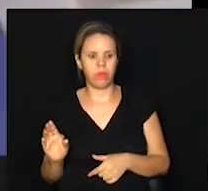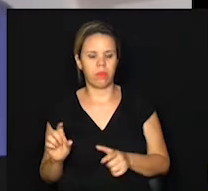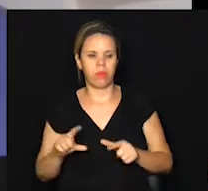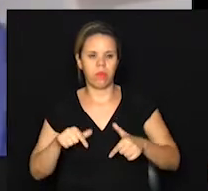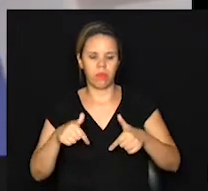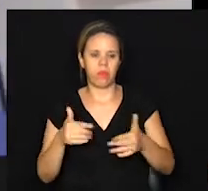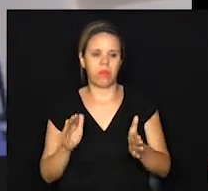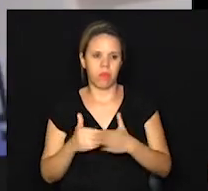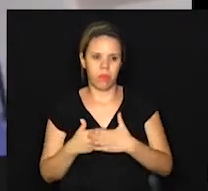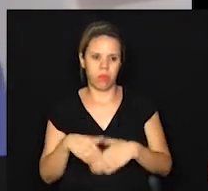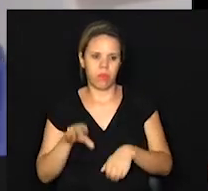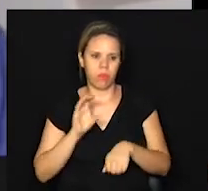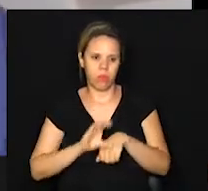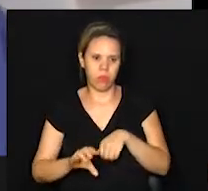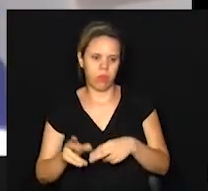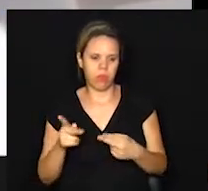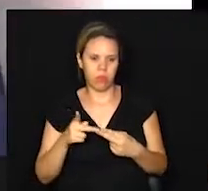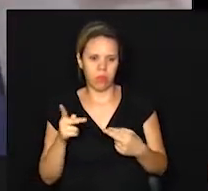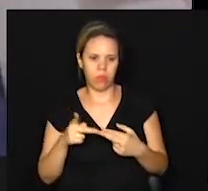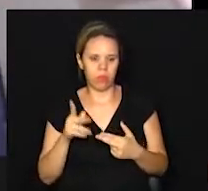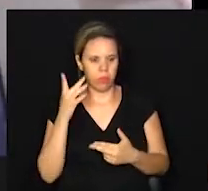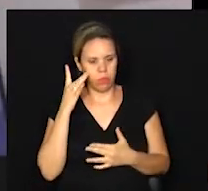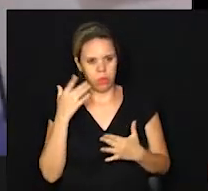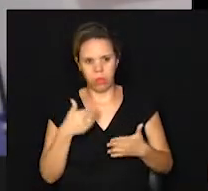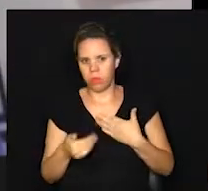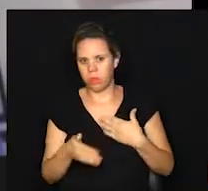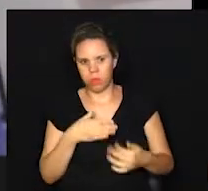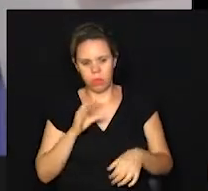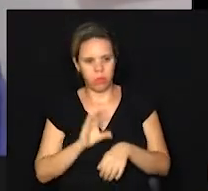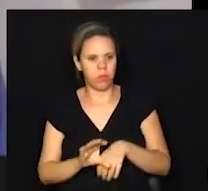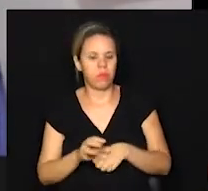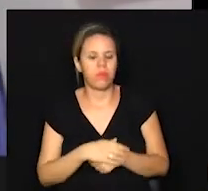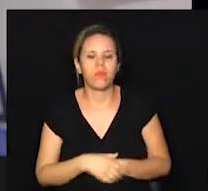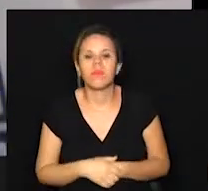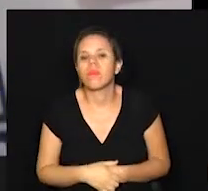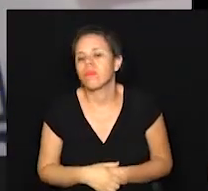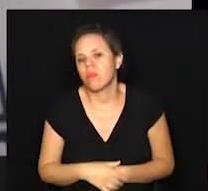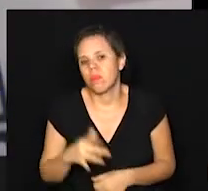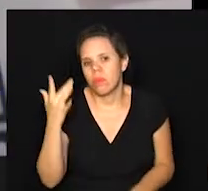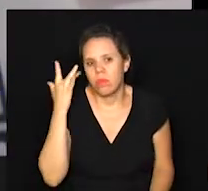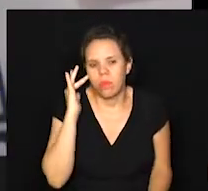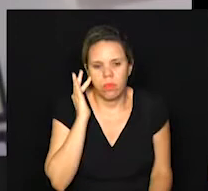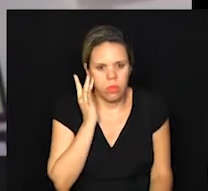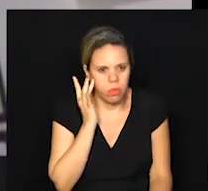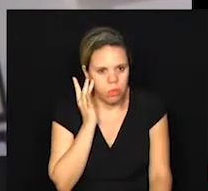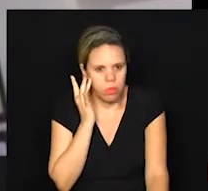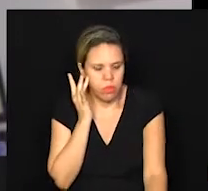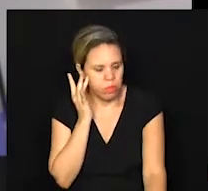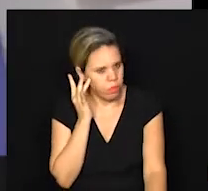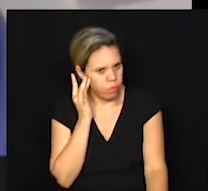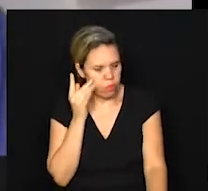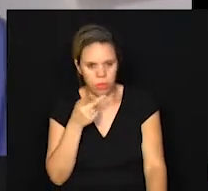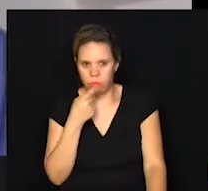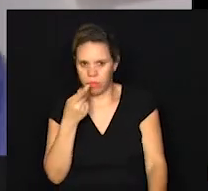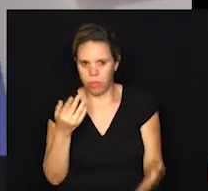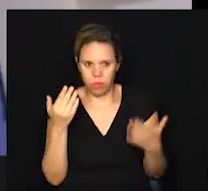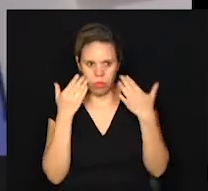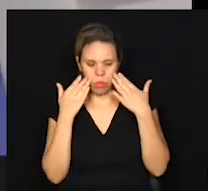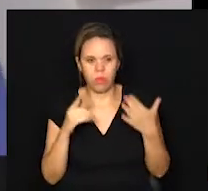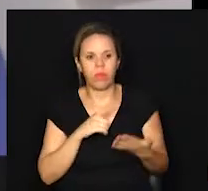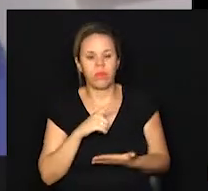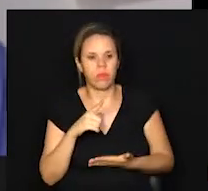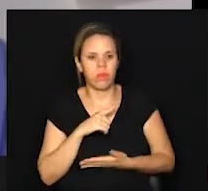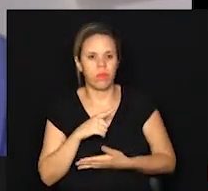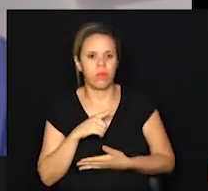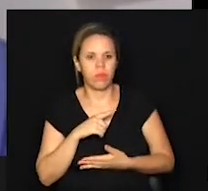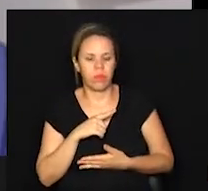sanção ao curso da Unip, né? Assim como qualquer outro curso, né? Mas eu acho que isso é algo de se destacar. Inclusive, temos